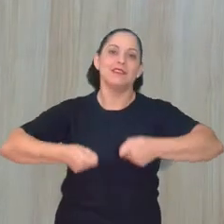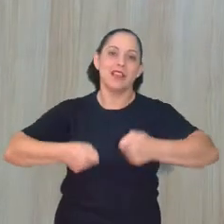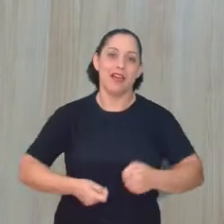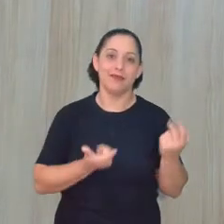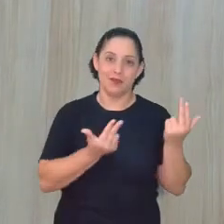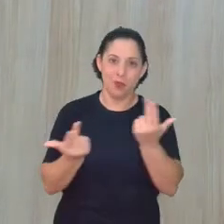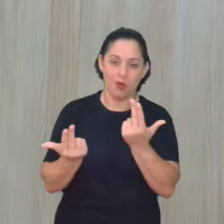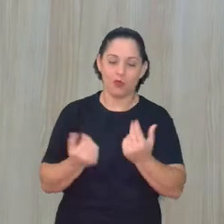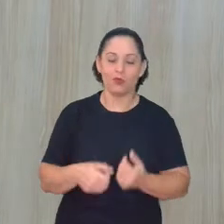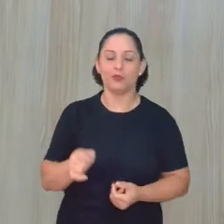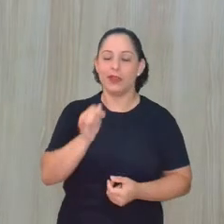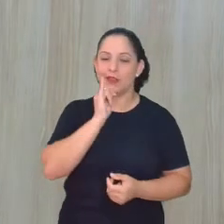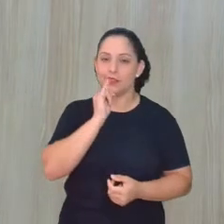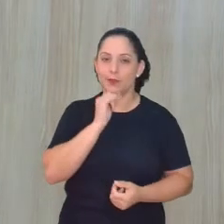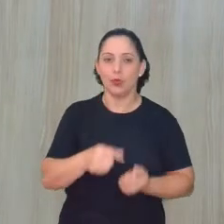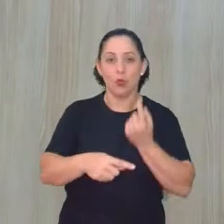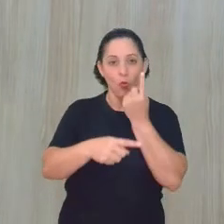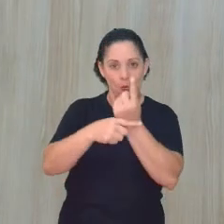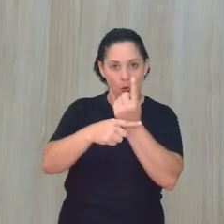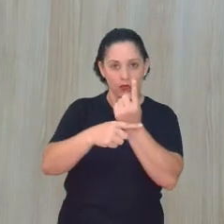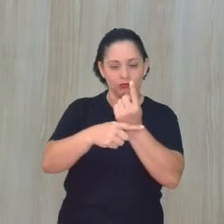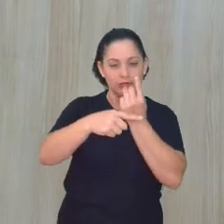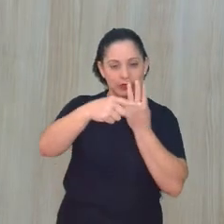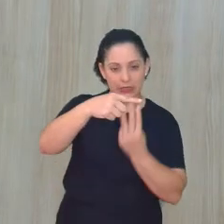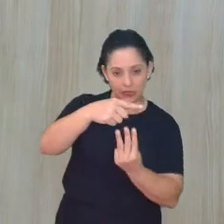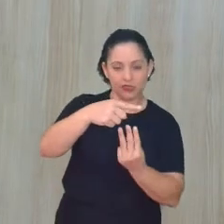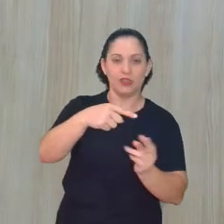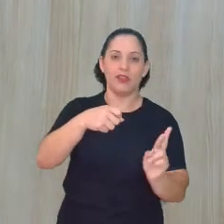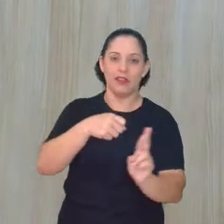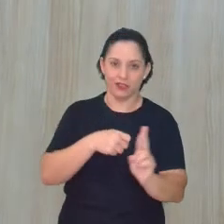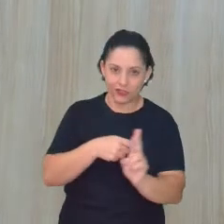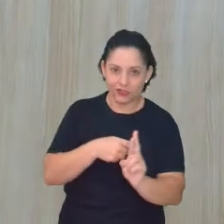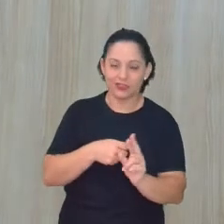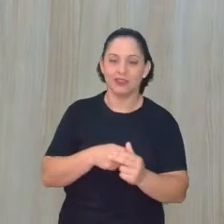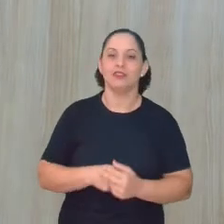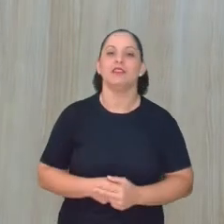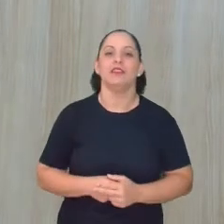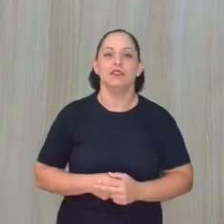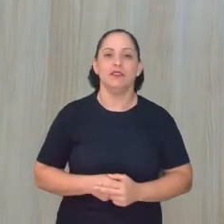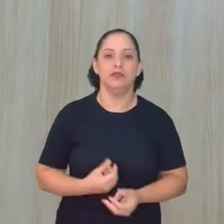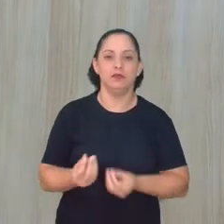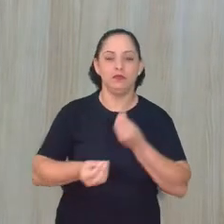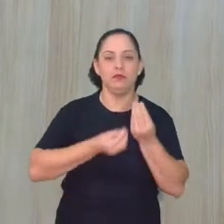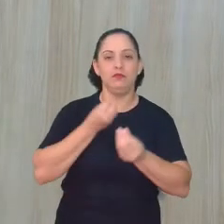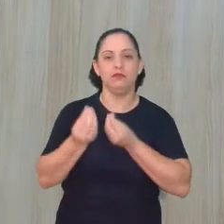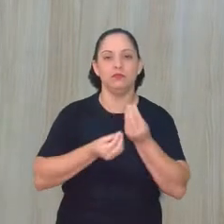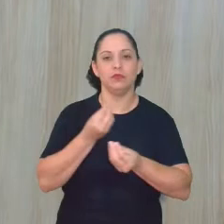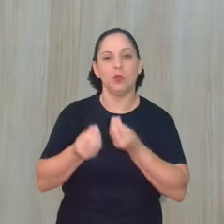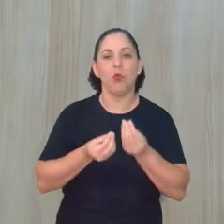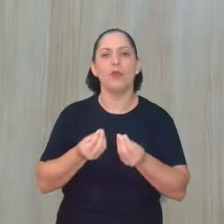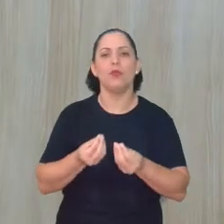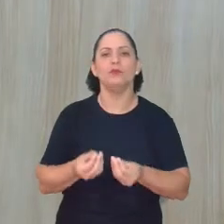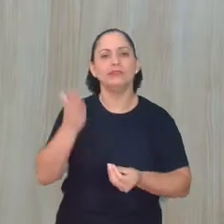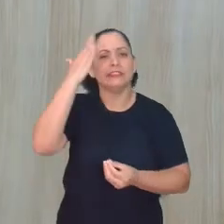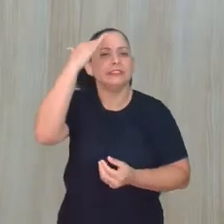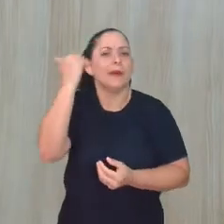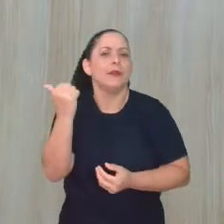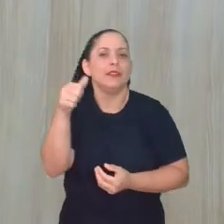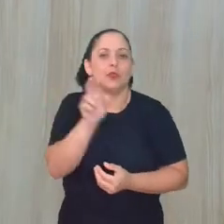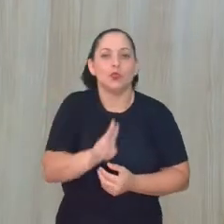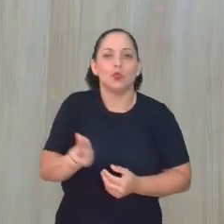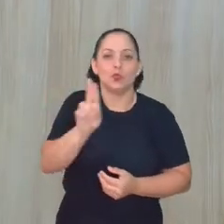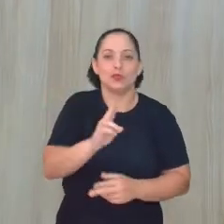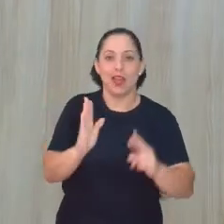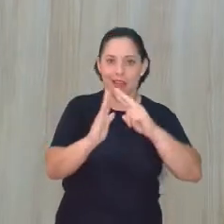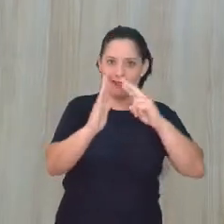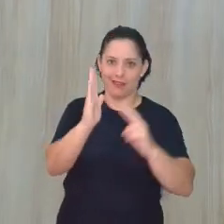Uma caneta tem que custar R$3, certo? E como é que a gente faz para verificar isso? Através das razões, tá